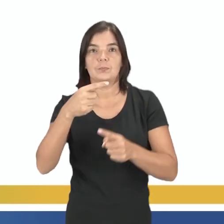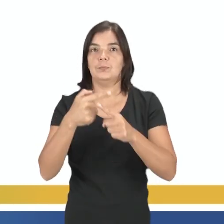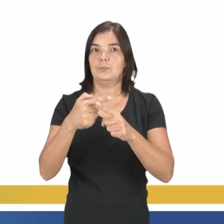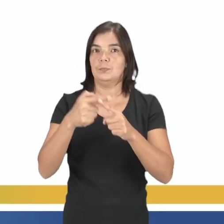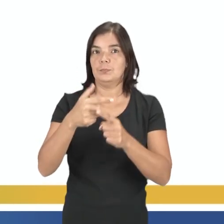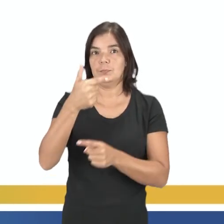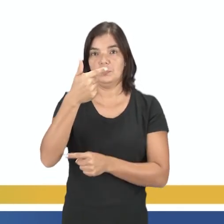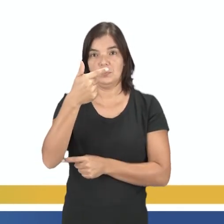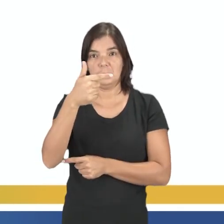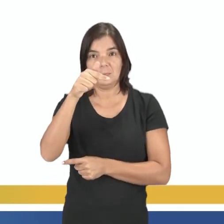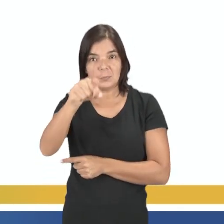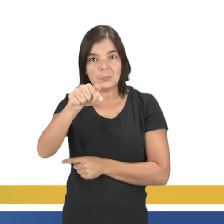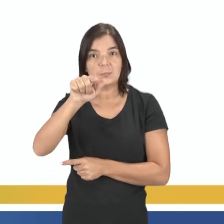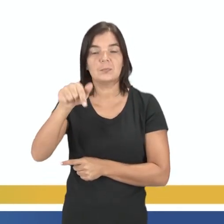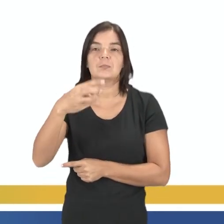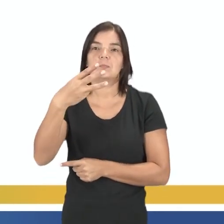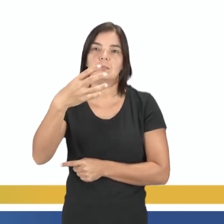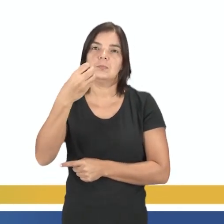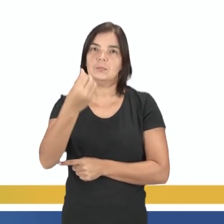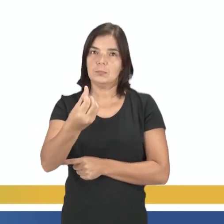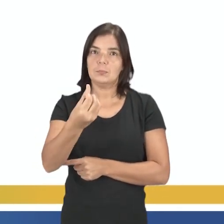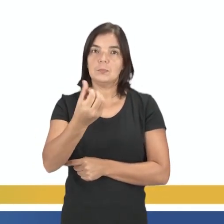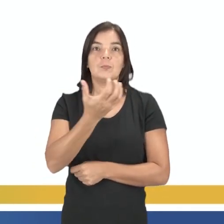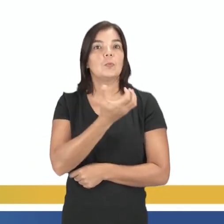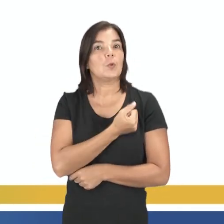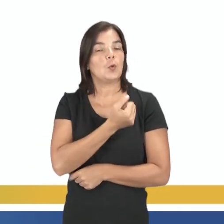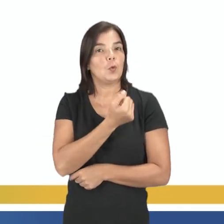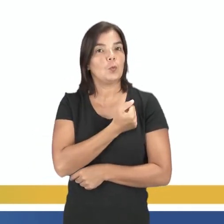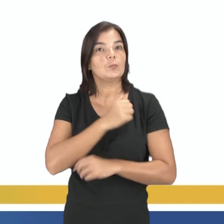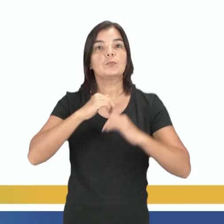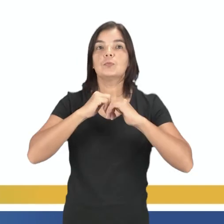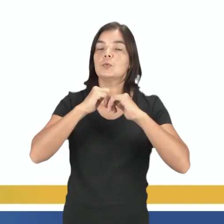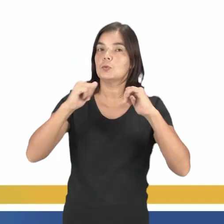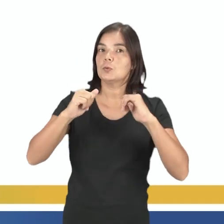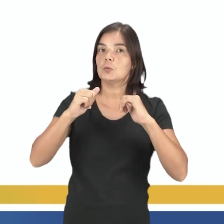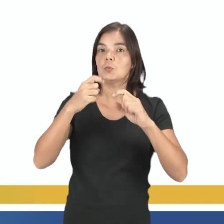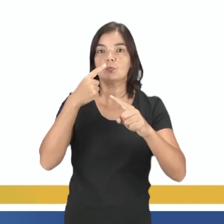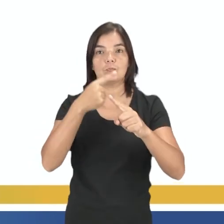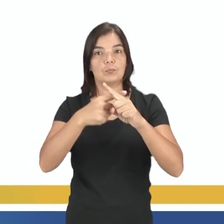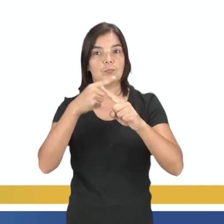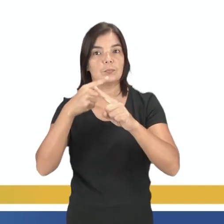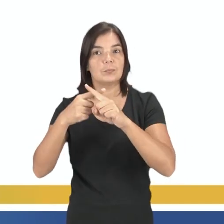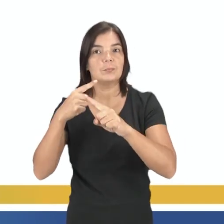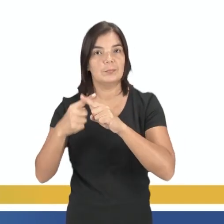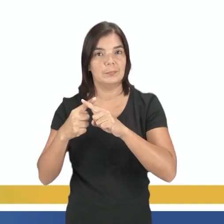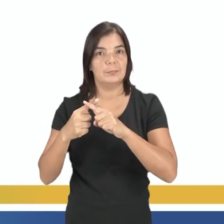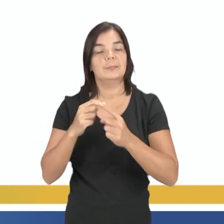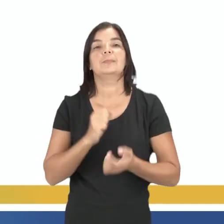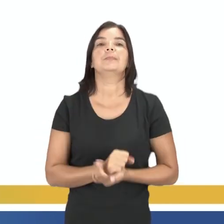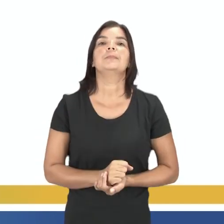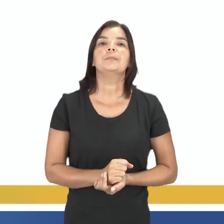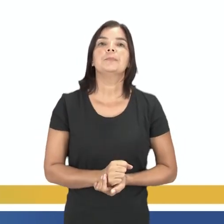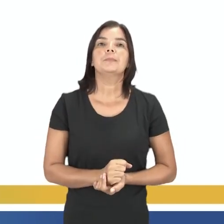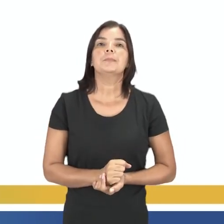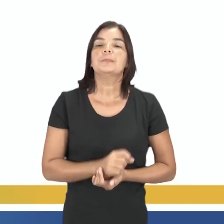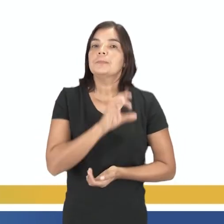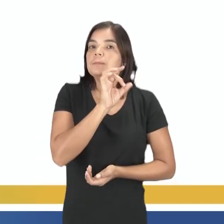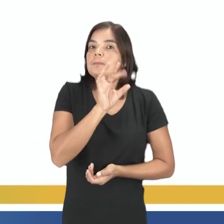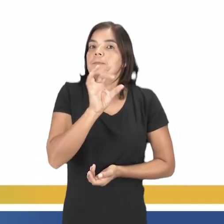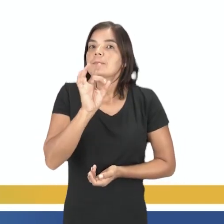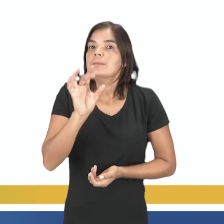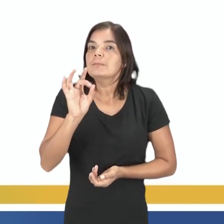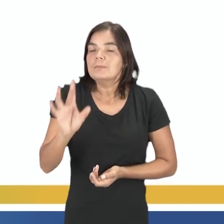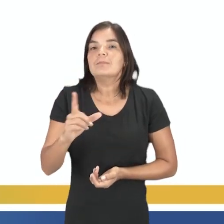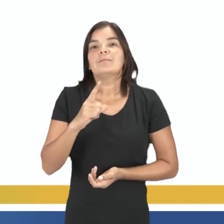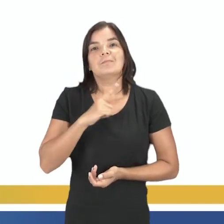e o 7,36. Eu peguei todos esses números da frente, separei, coloquei eles multiplicando. Cada um